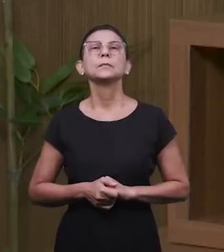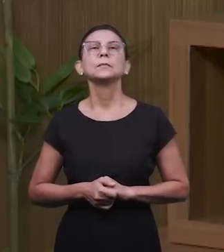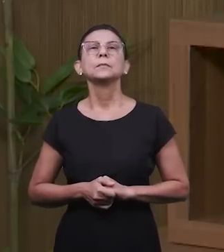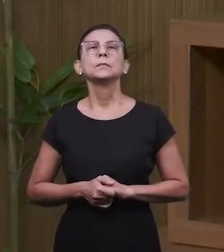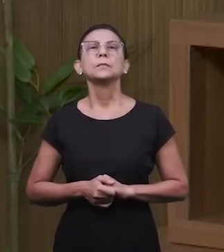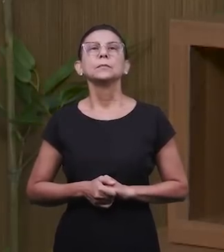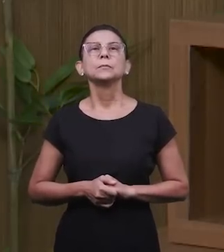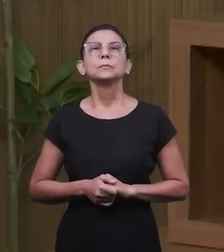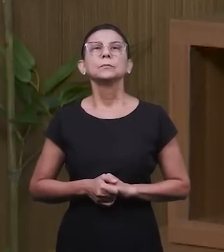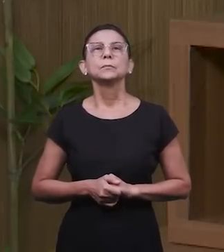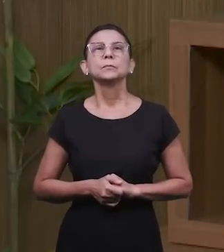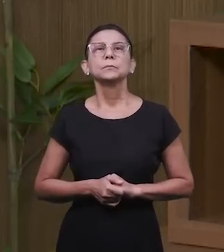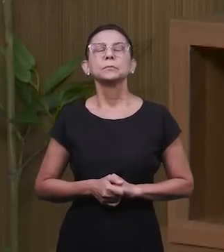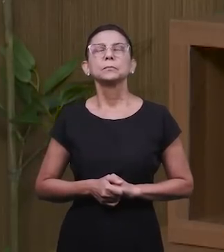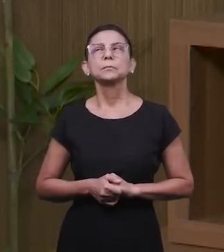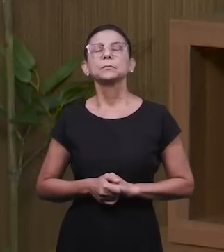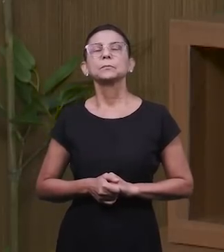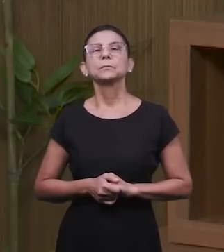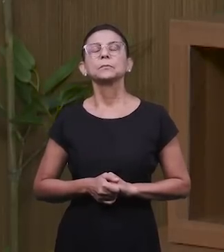mais.